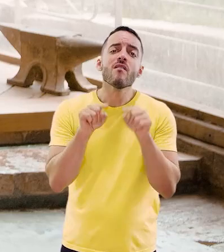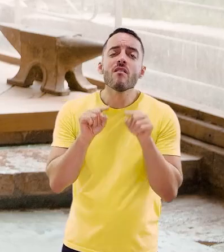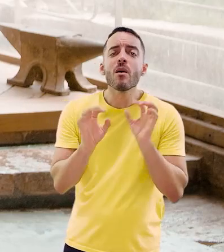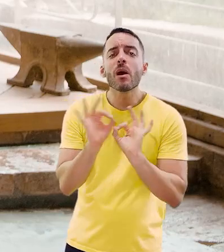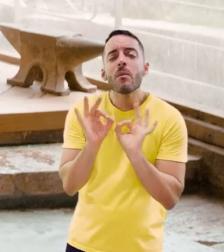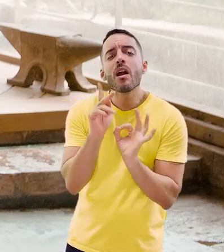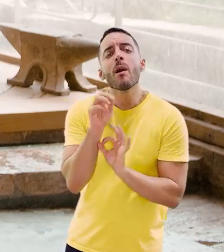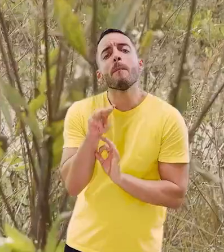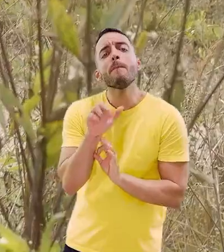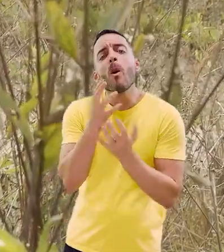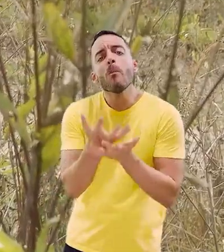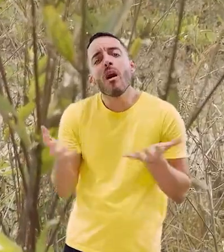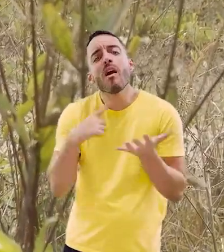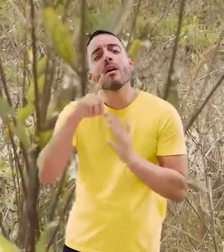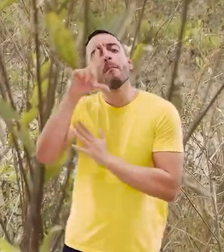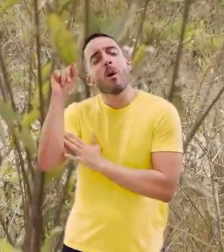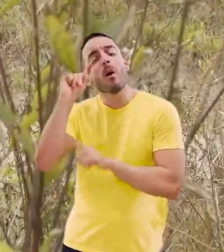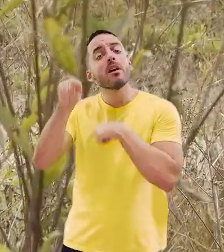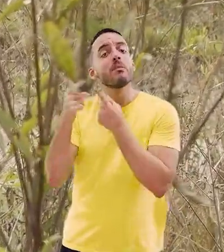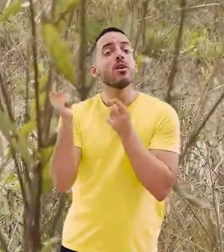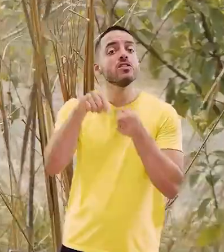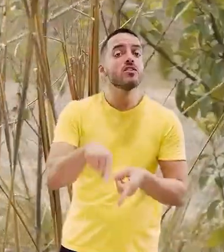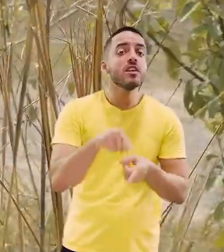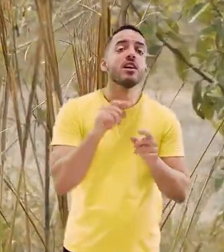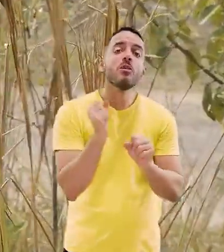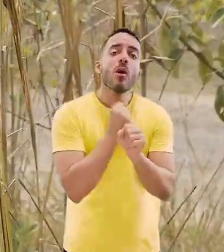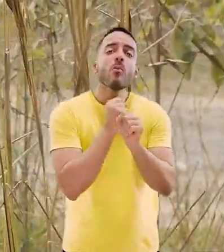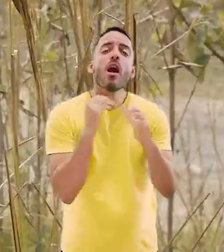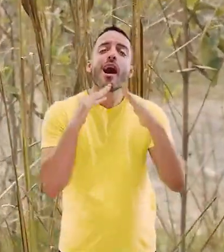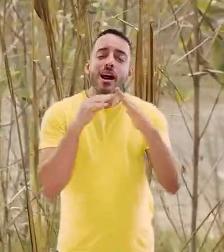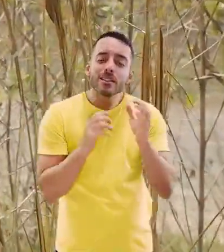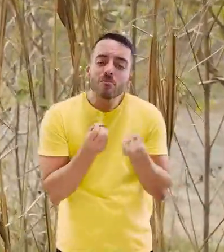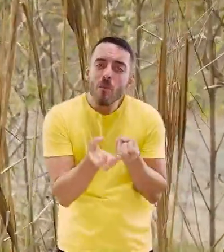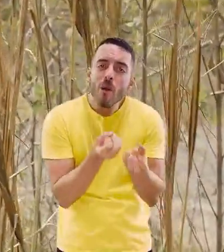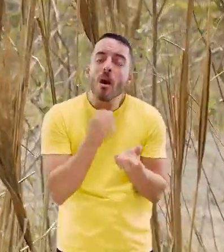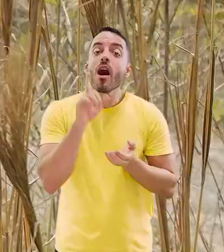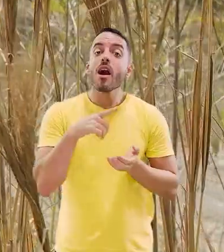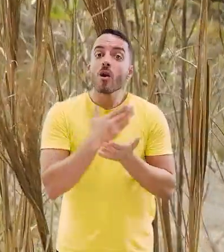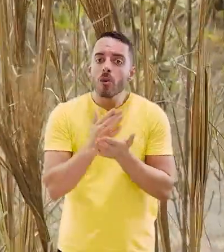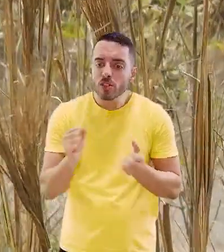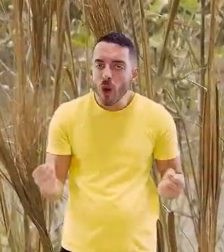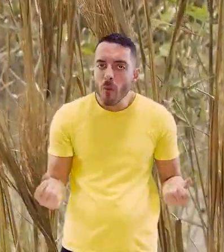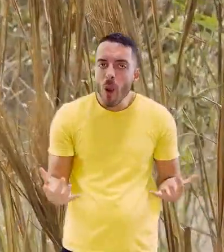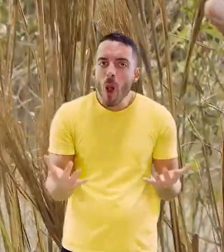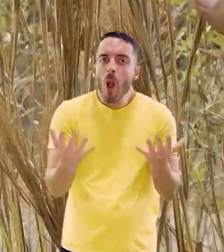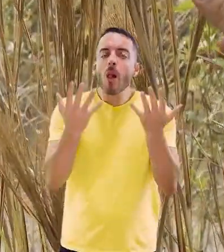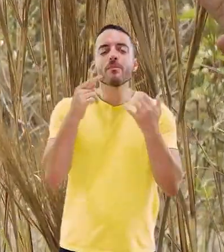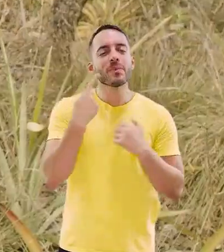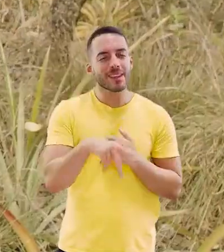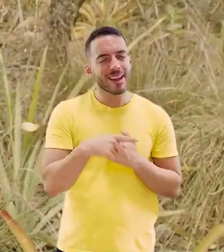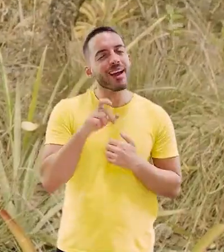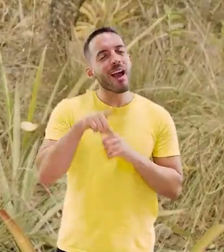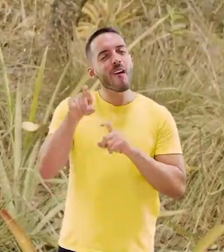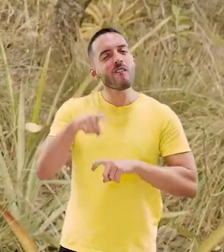embora, depois vinha, fazia a casa, plantava mais. Então, você começou a ter um ciclo de recuperação da vegetação na região. Bom, isso aqui era uma fazenda de